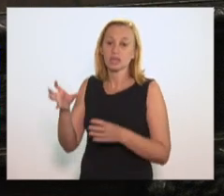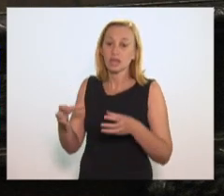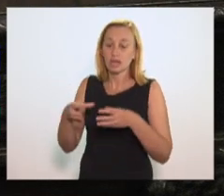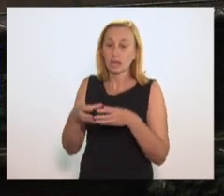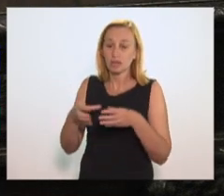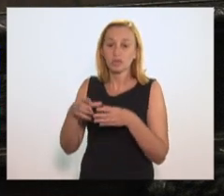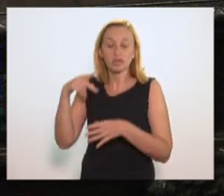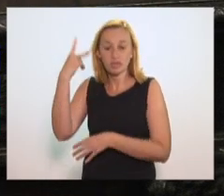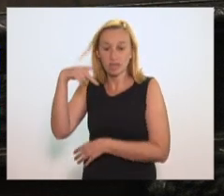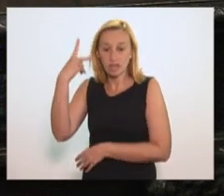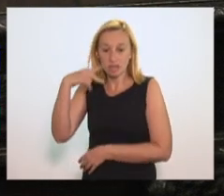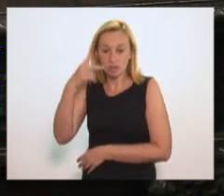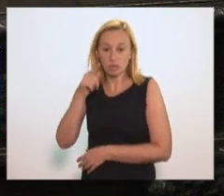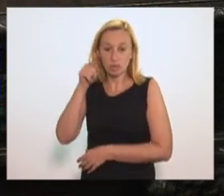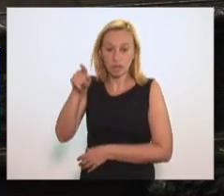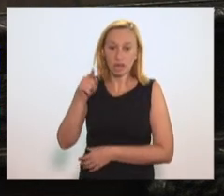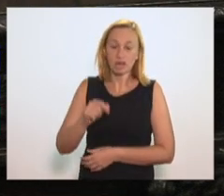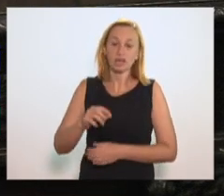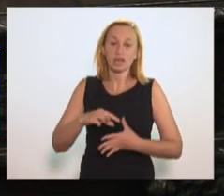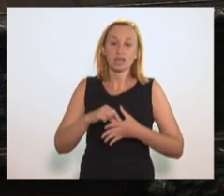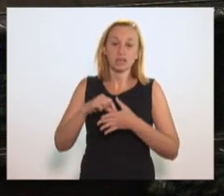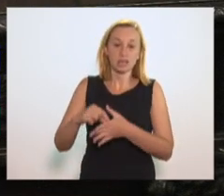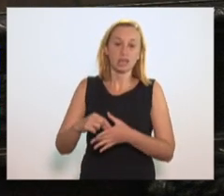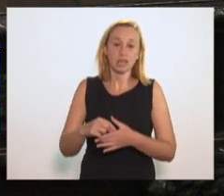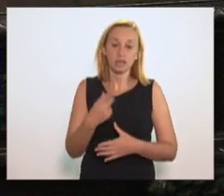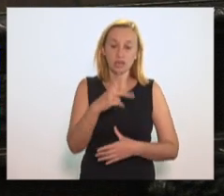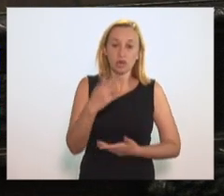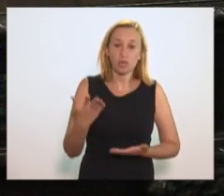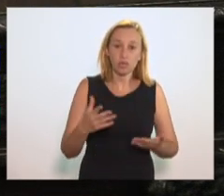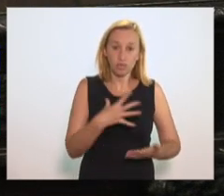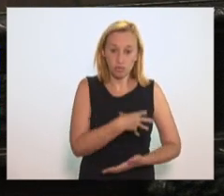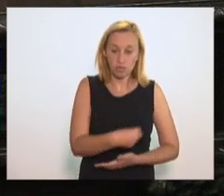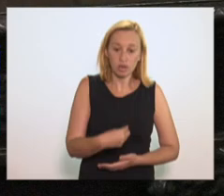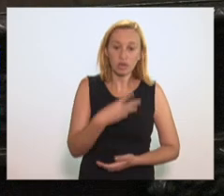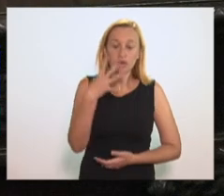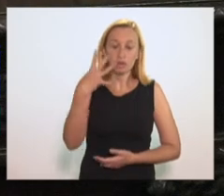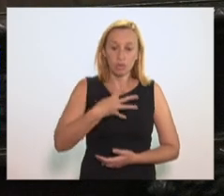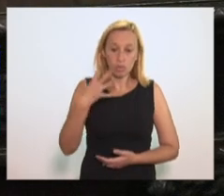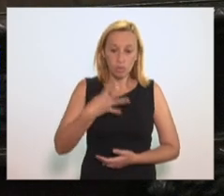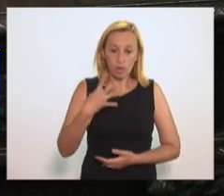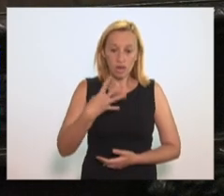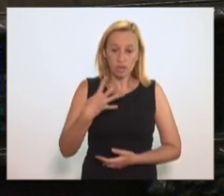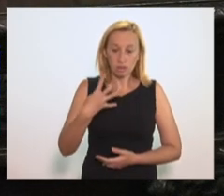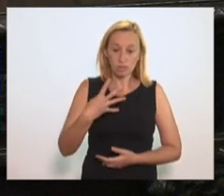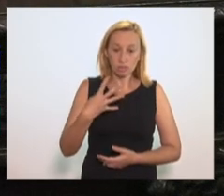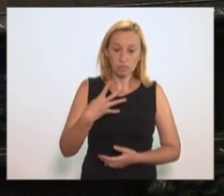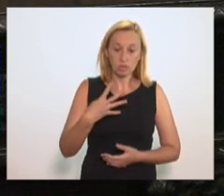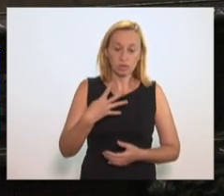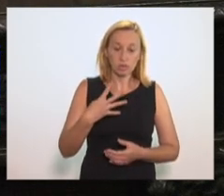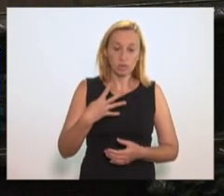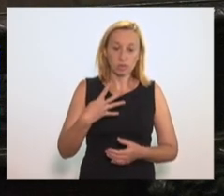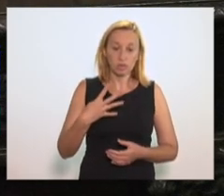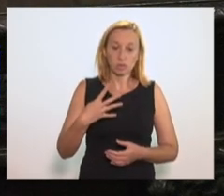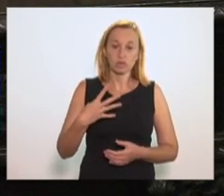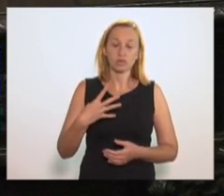liderei a oposição ao governo de seu filho ao quarto governo de seu filho na prefeitura de Niterói Jorge Alberto Silveira mas isso não impede